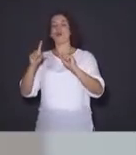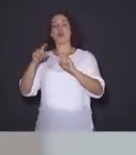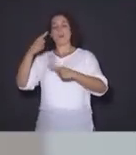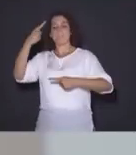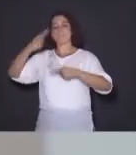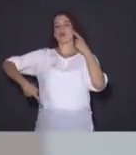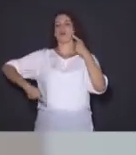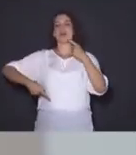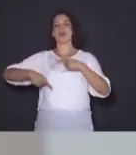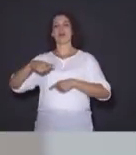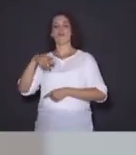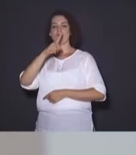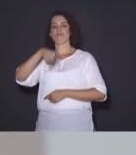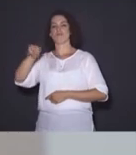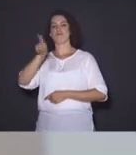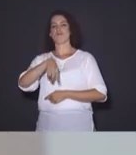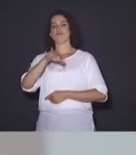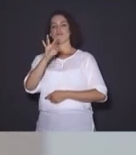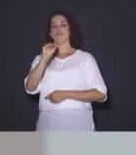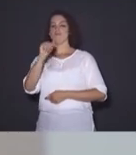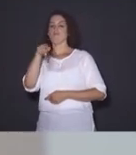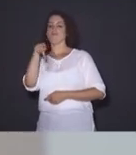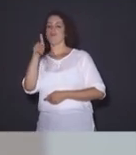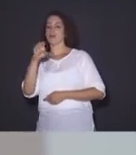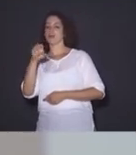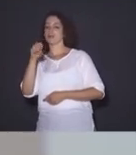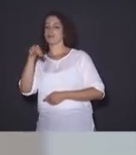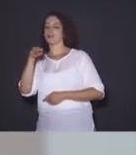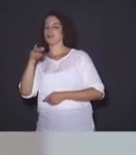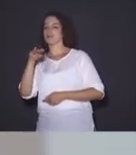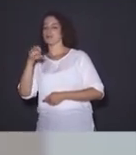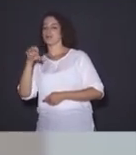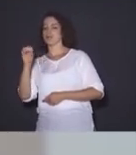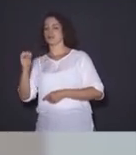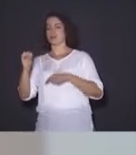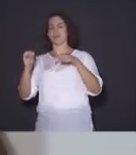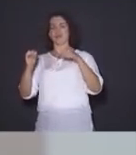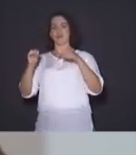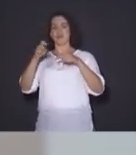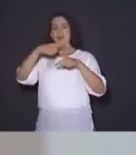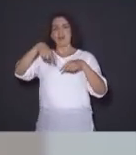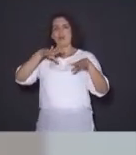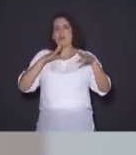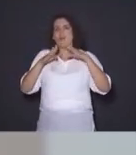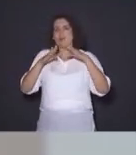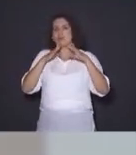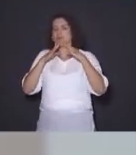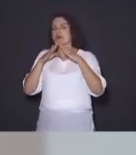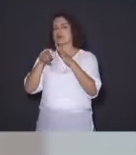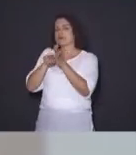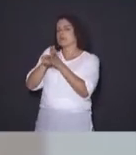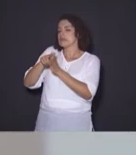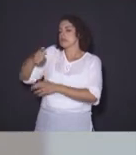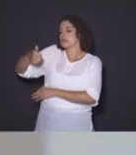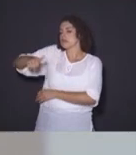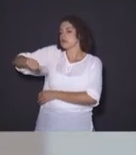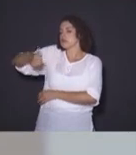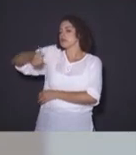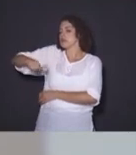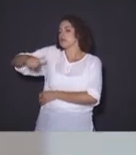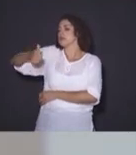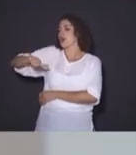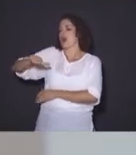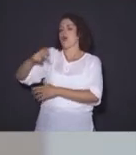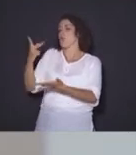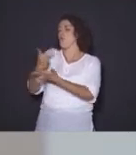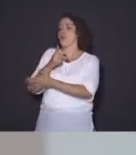significa que eles vão passar a partir de agora a analisar o que está acontecendo e portanto